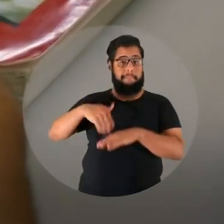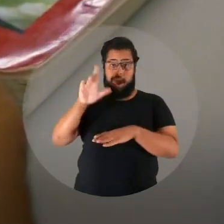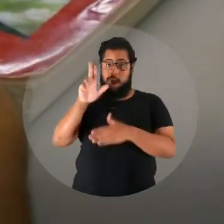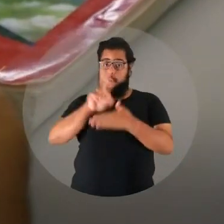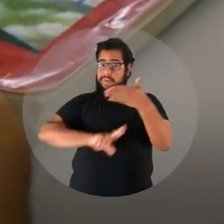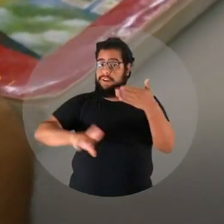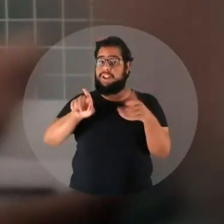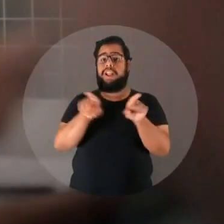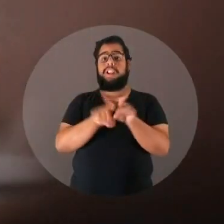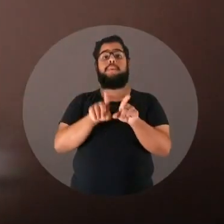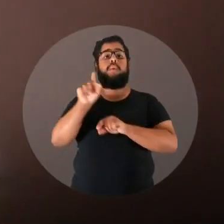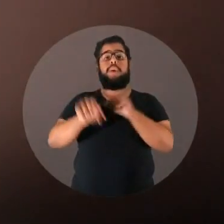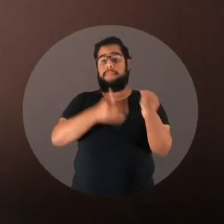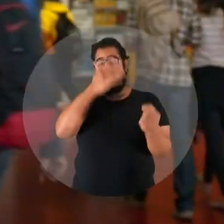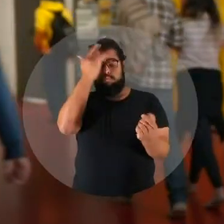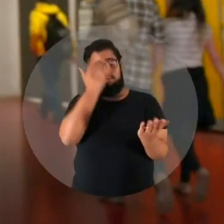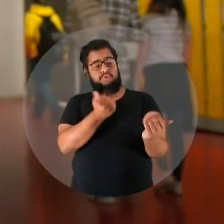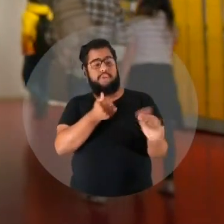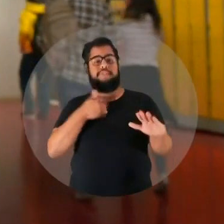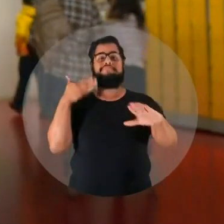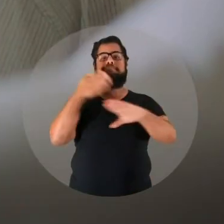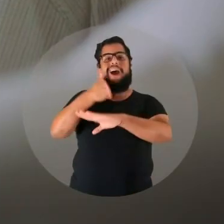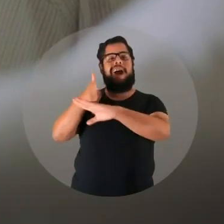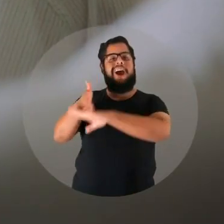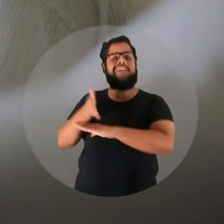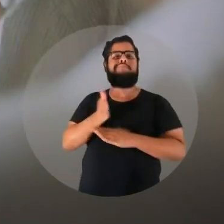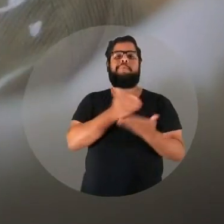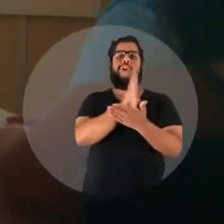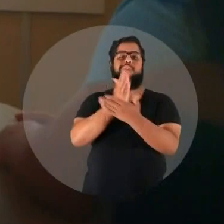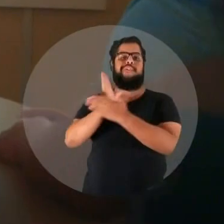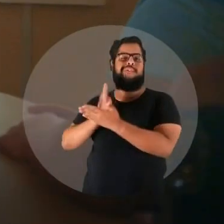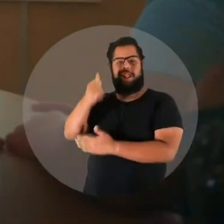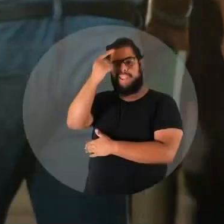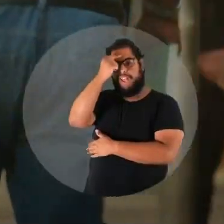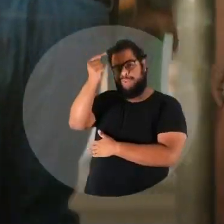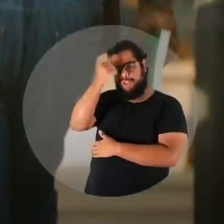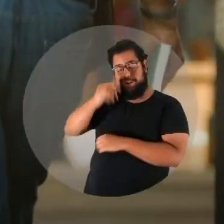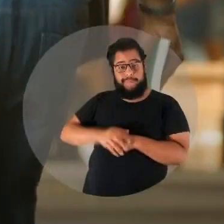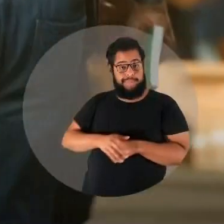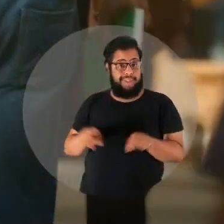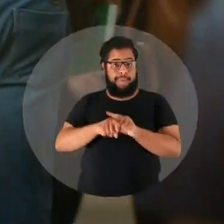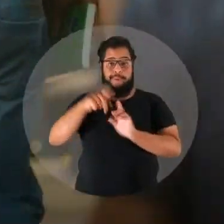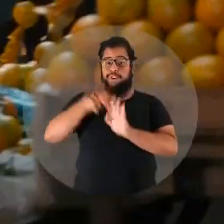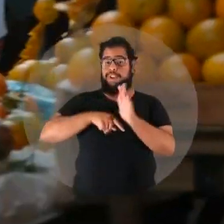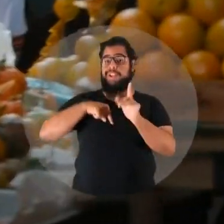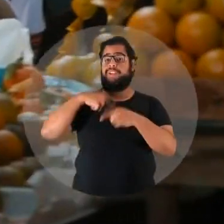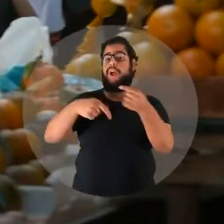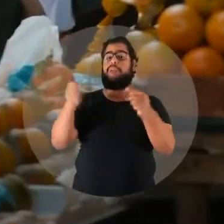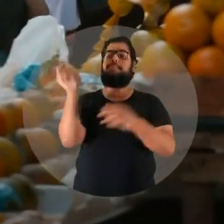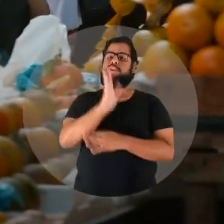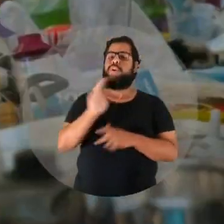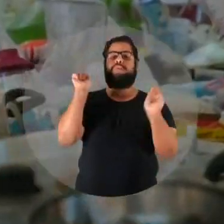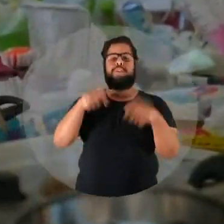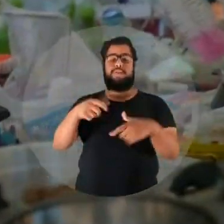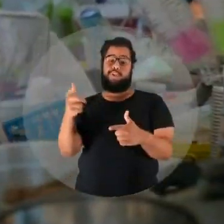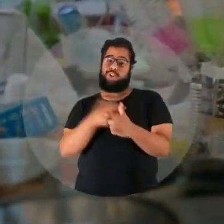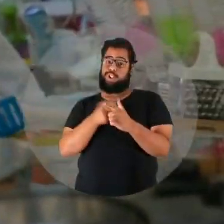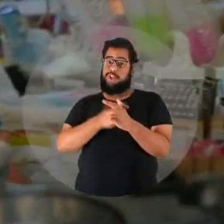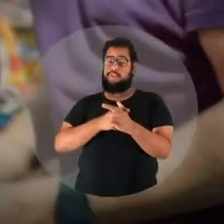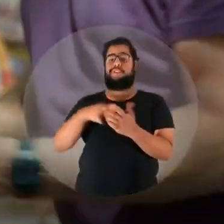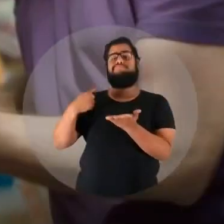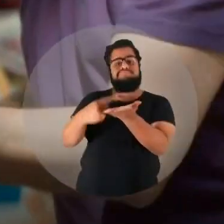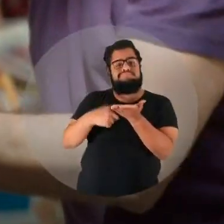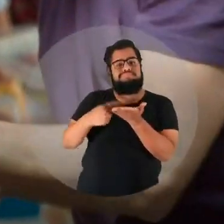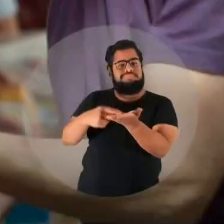Mais Universidade vai ampliar o acesso dos jovens ao curso superior. E com o Desenrola Brasil, vai dar para renegociar dívidas